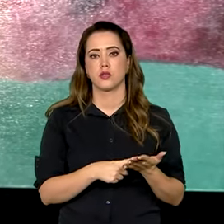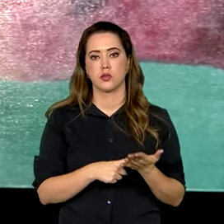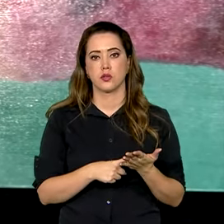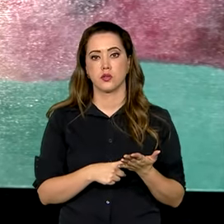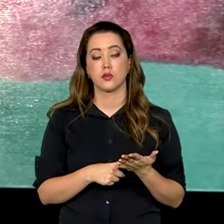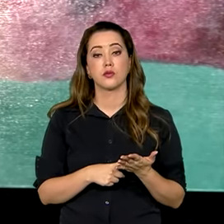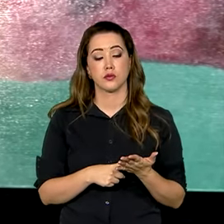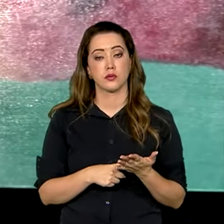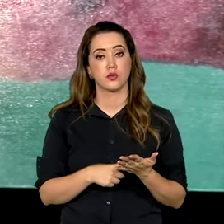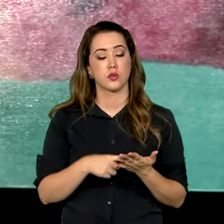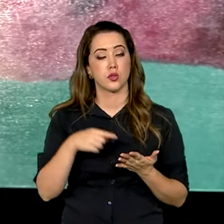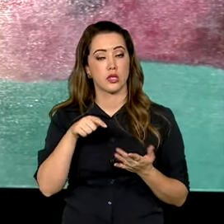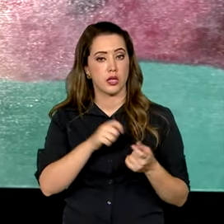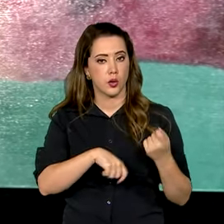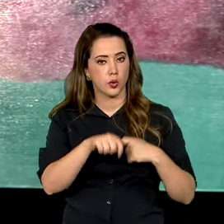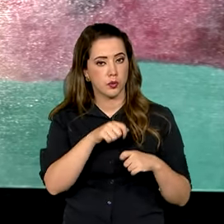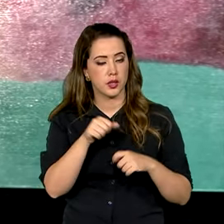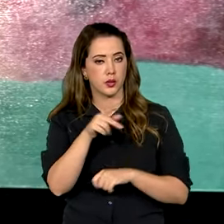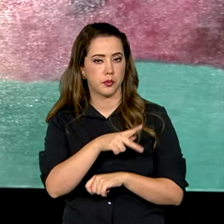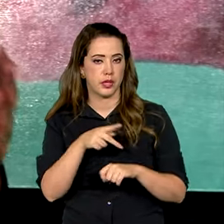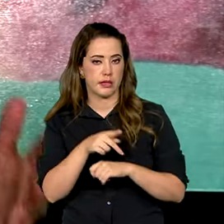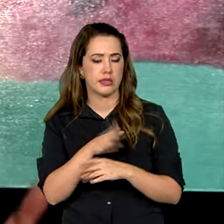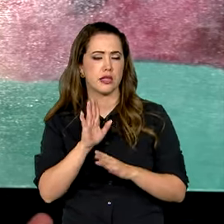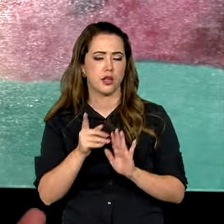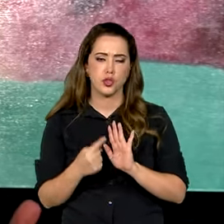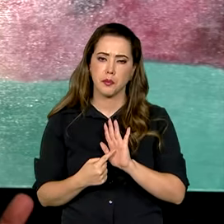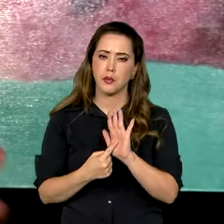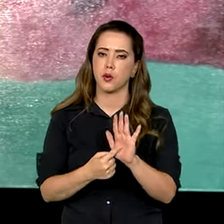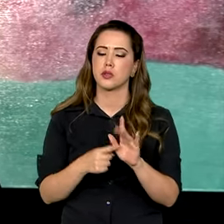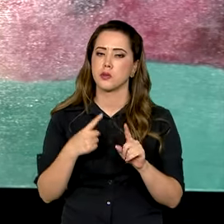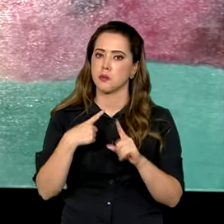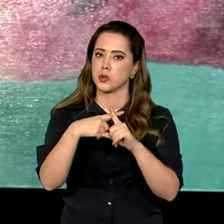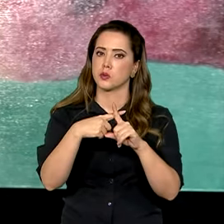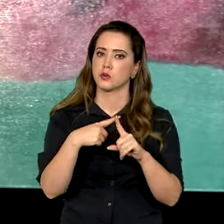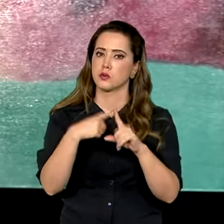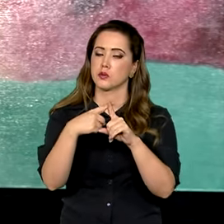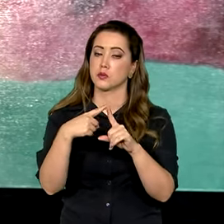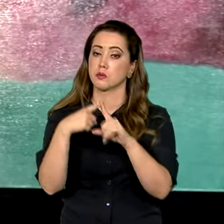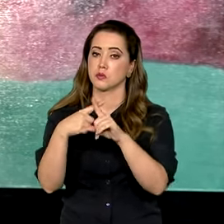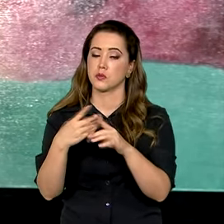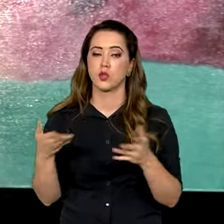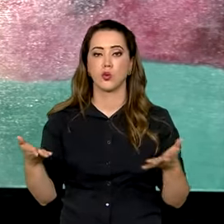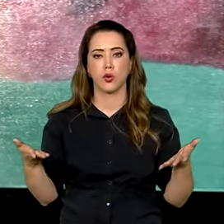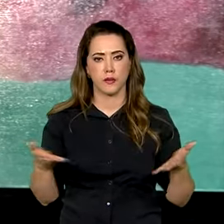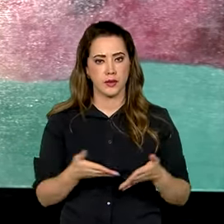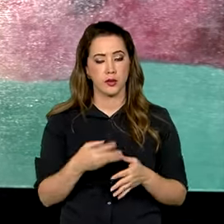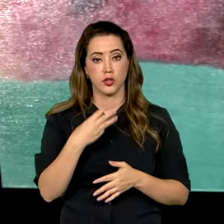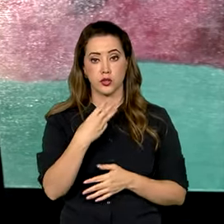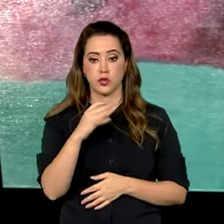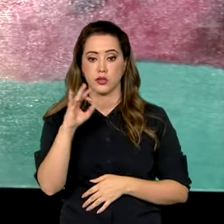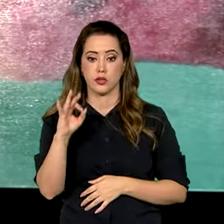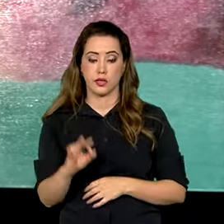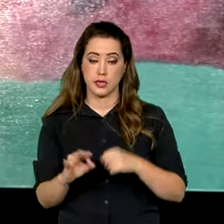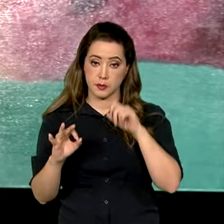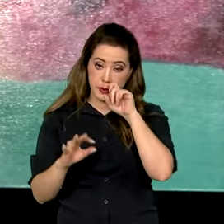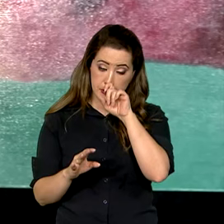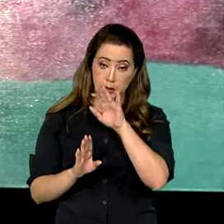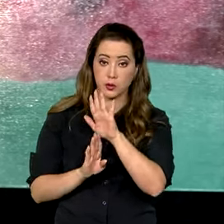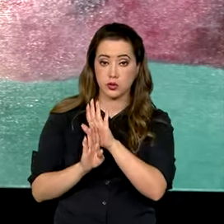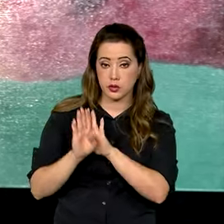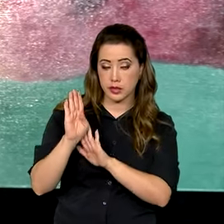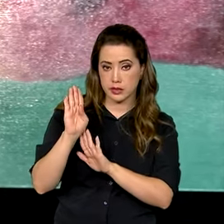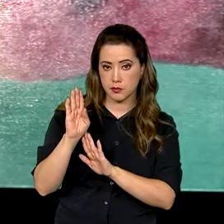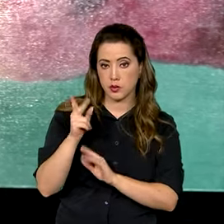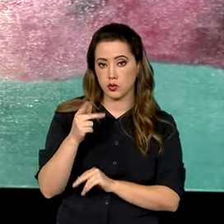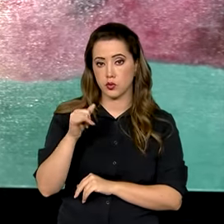ambiente macroeconômico no país. Ela já dá sinais positivos. O sinal hoje de 3% de crescimento do PIB é